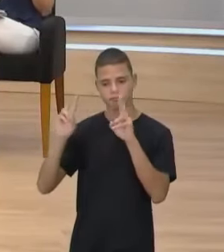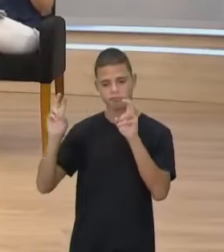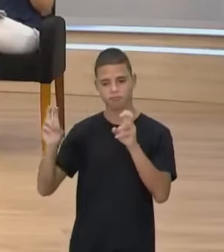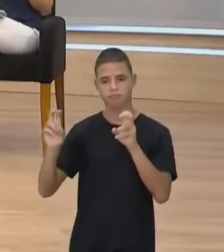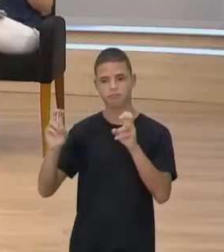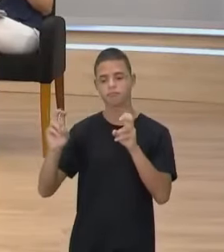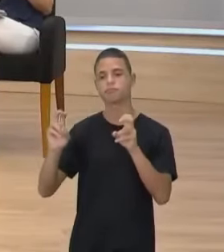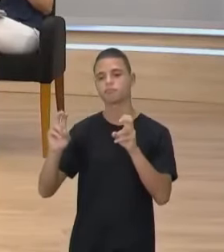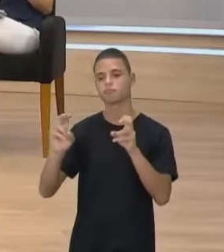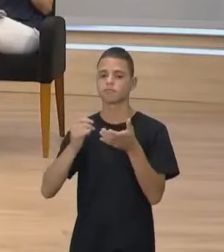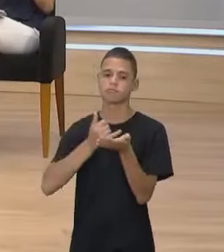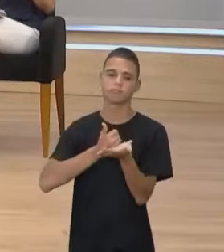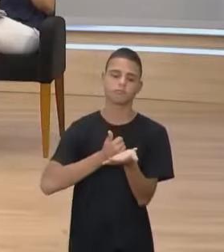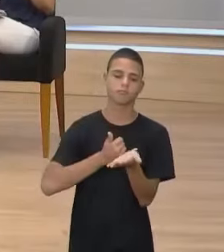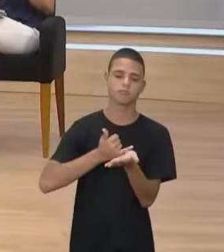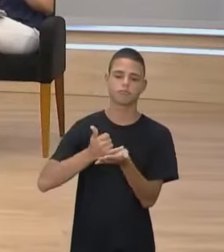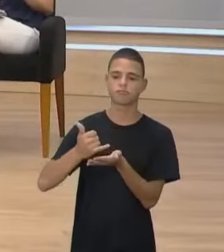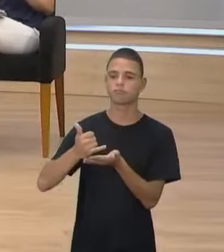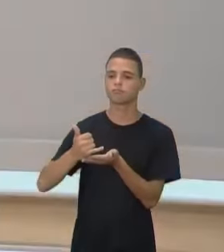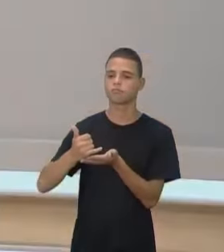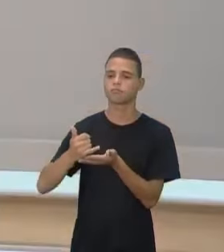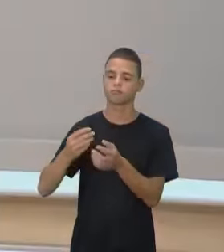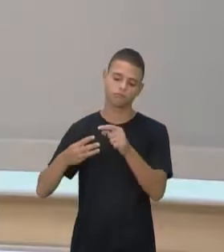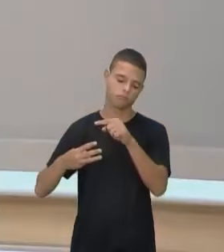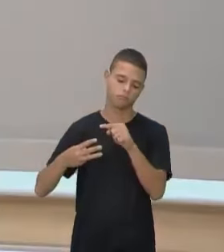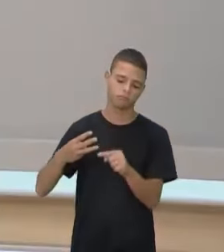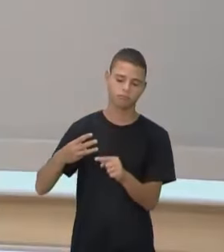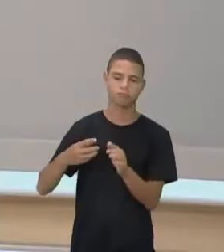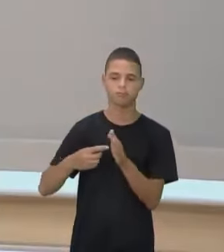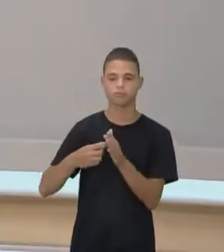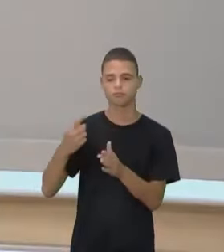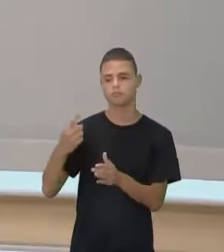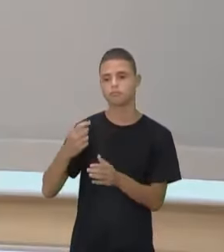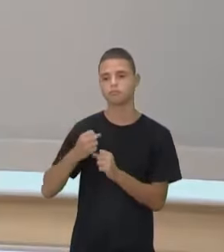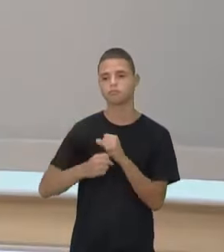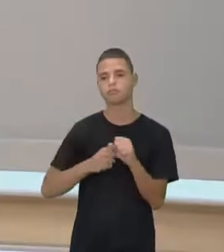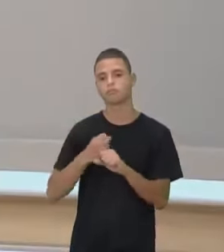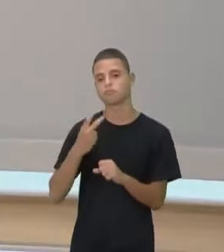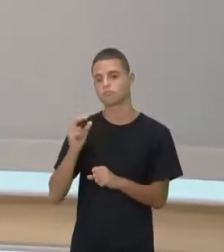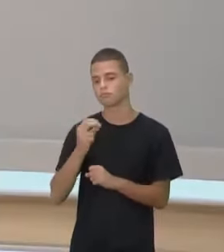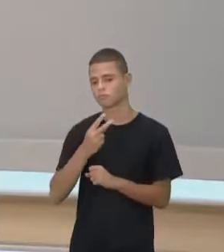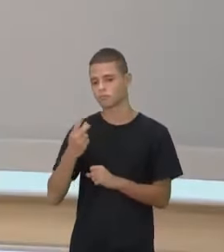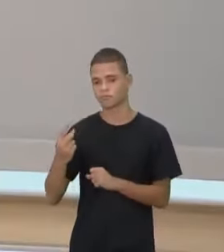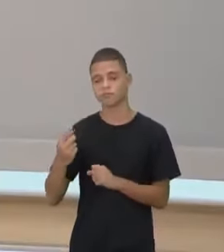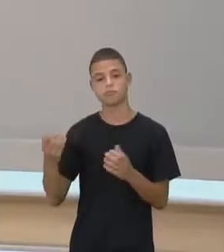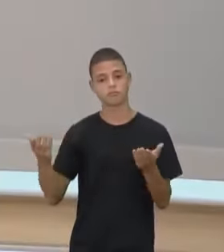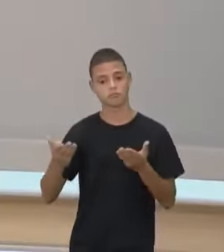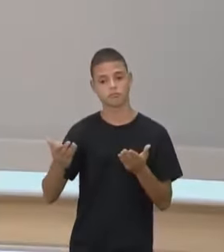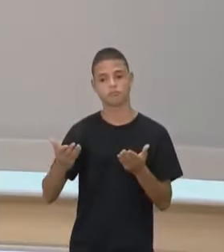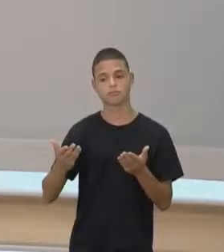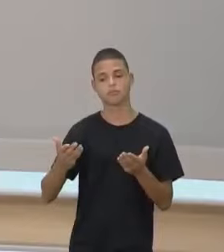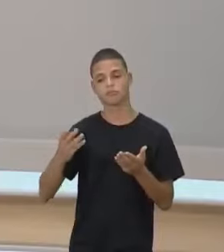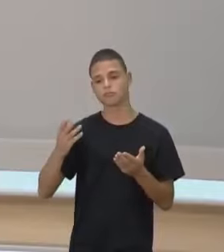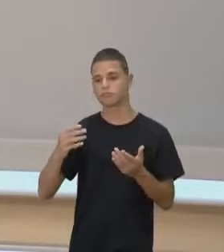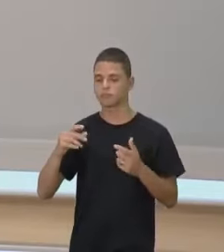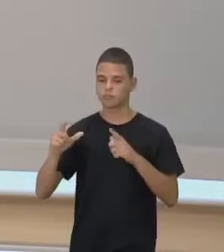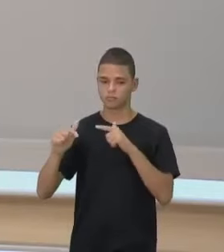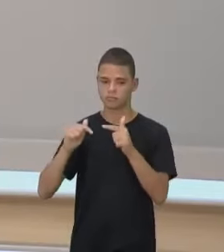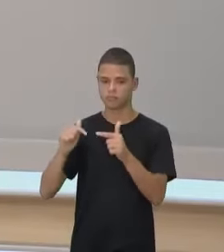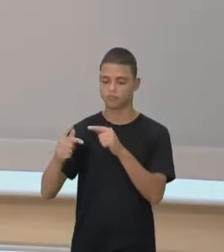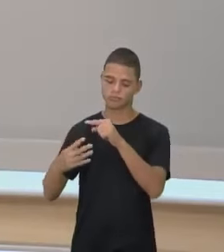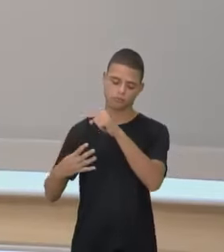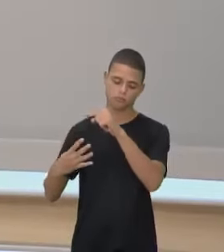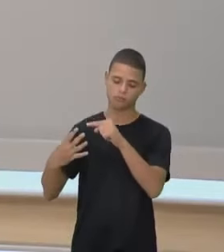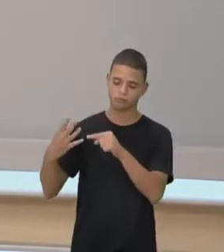de forma introdutória nas 3 primeiras trilhas de 2021 e agora, nesse ano, a gente vai trabalhar os 4 temas que eu mostrei para vocês